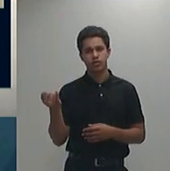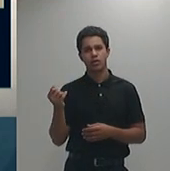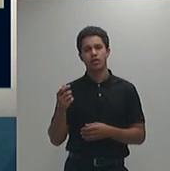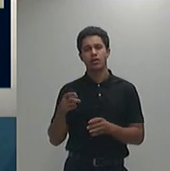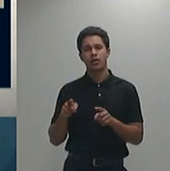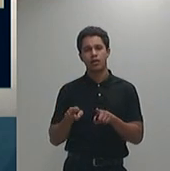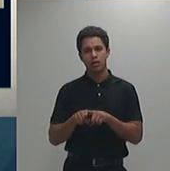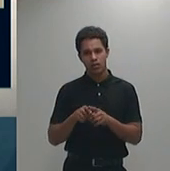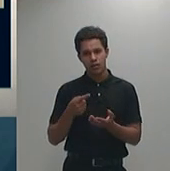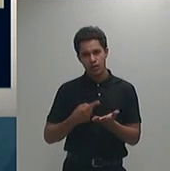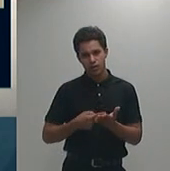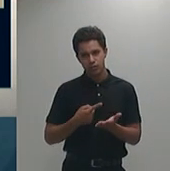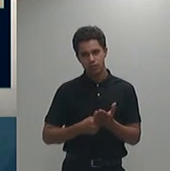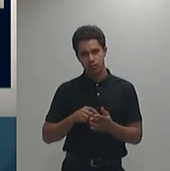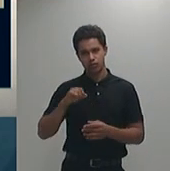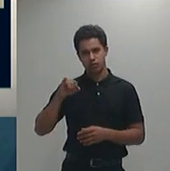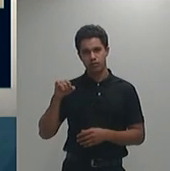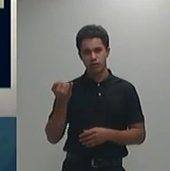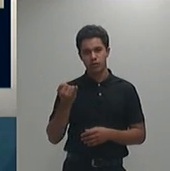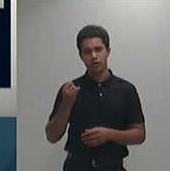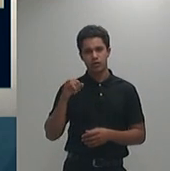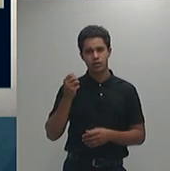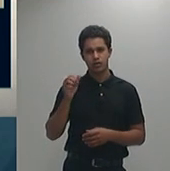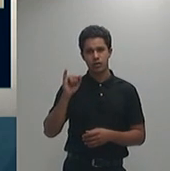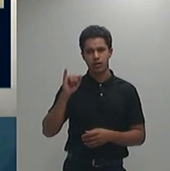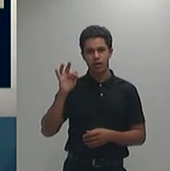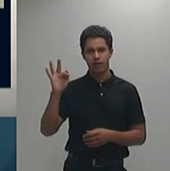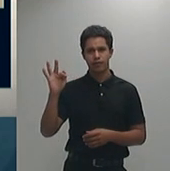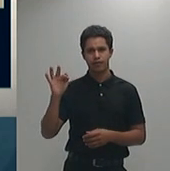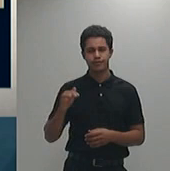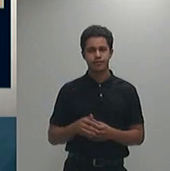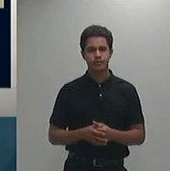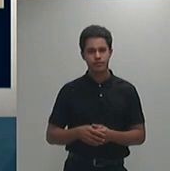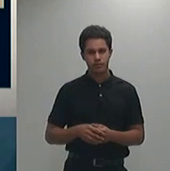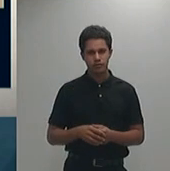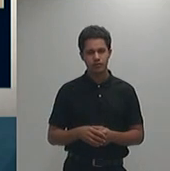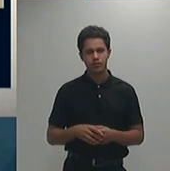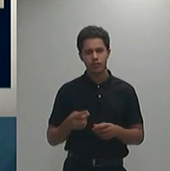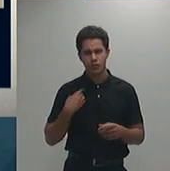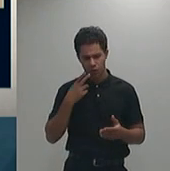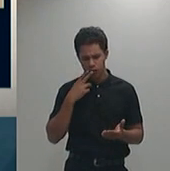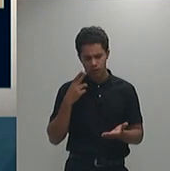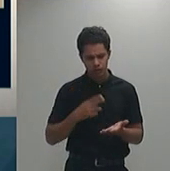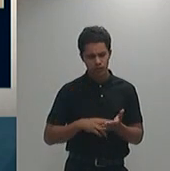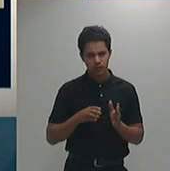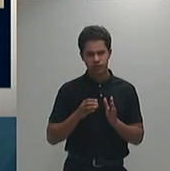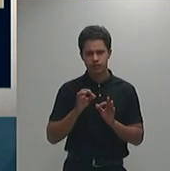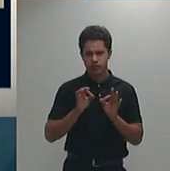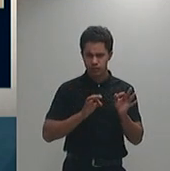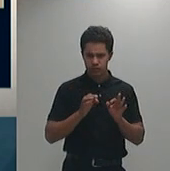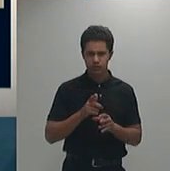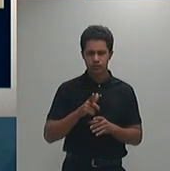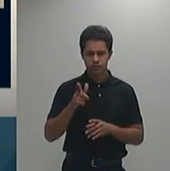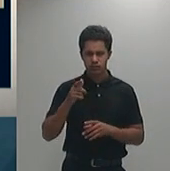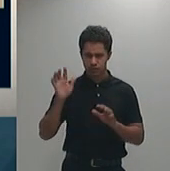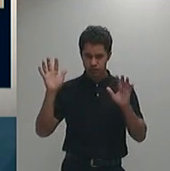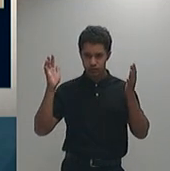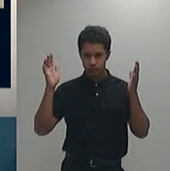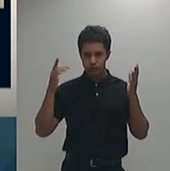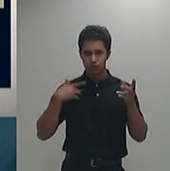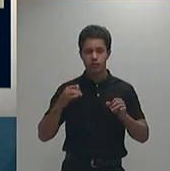uma empresa jmf em virtude dos ilícitos Compensados nos acordos acima referidos cuja celebração foi divulgada em